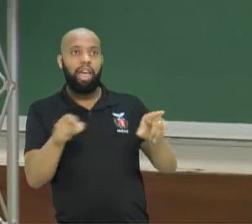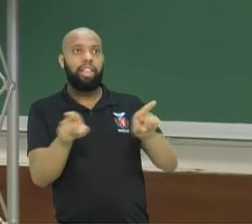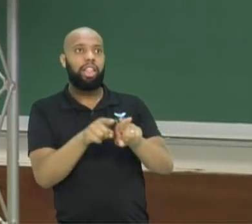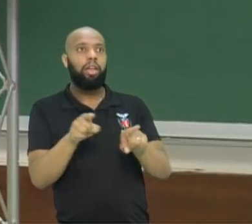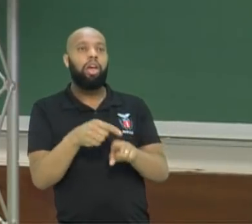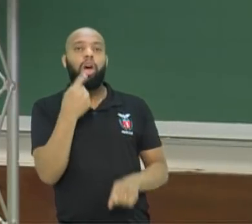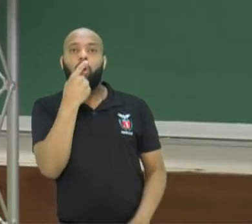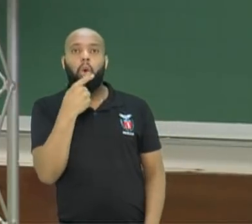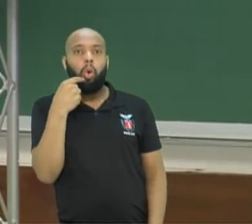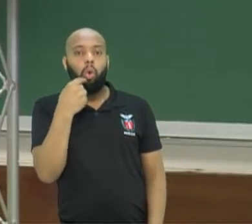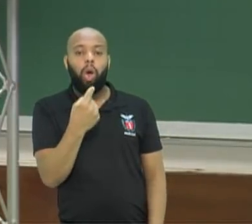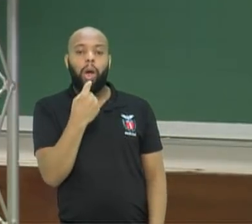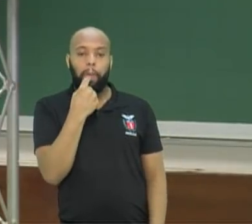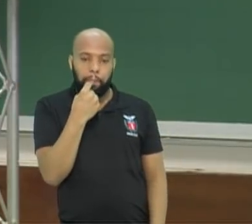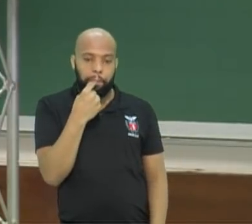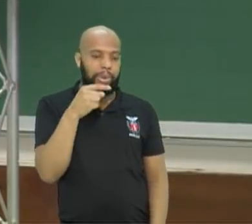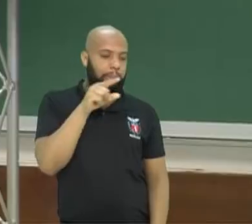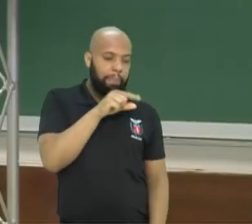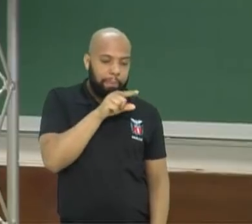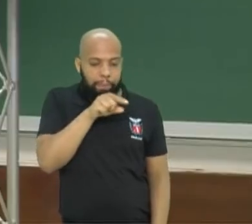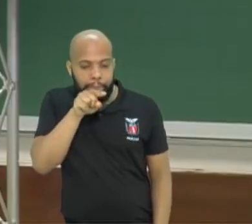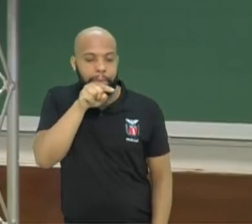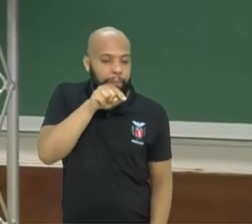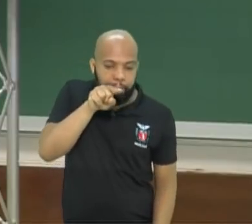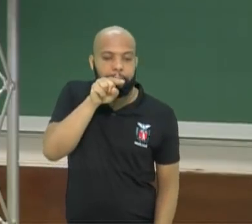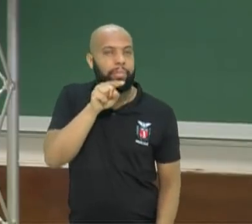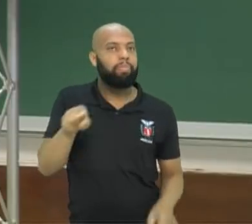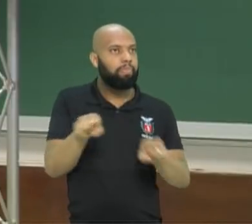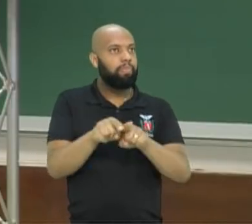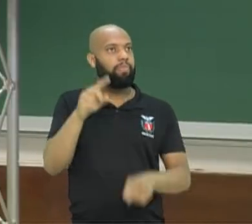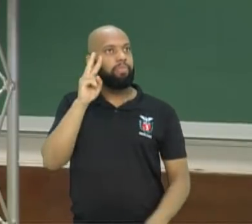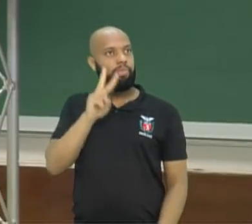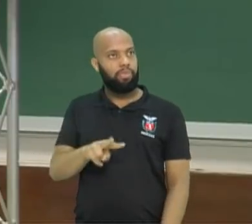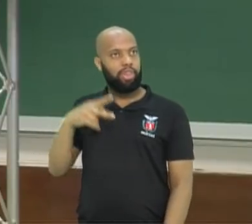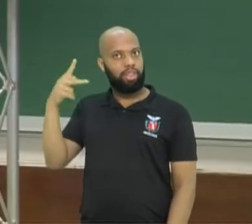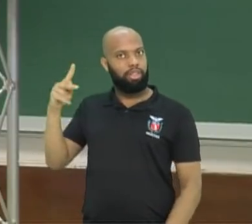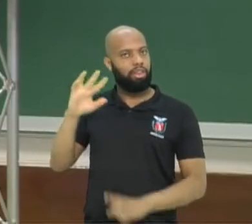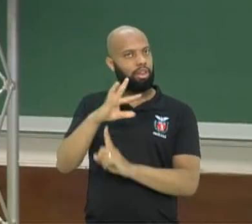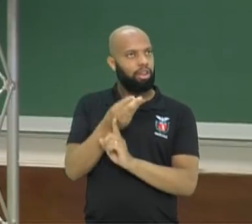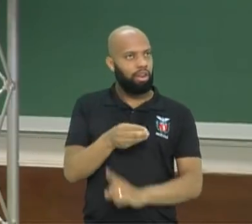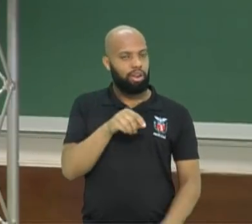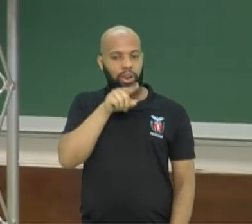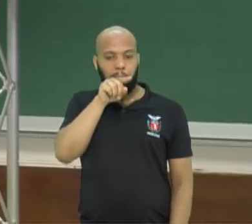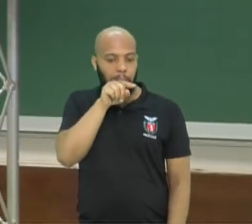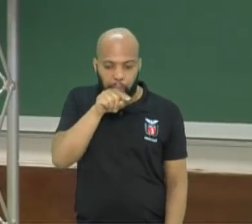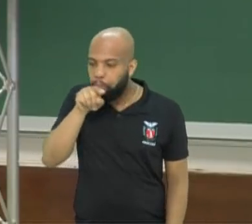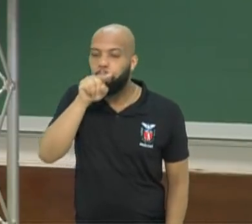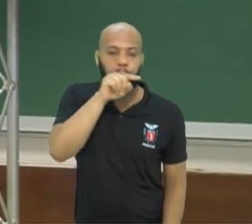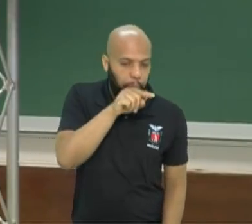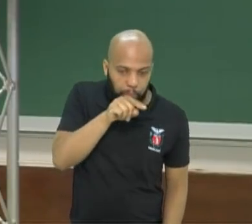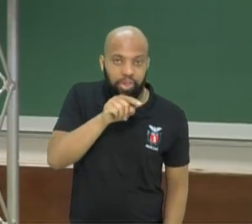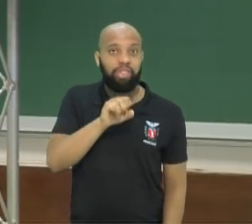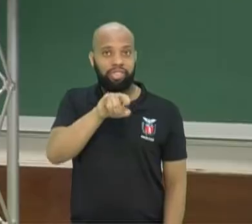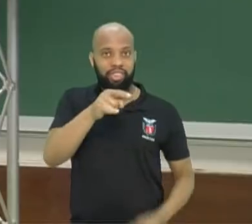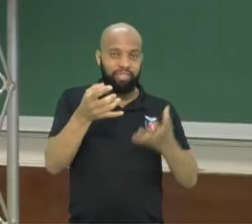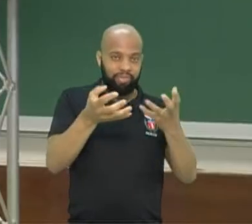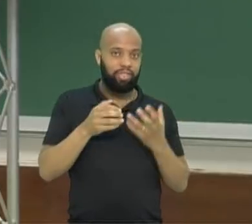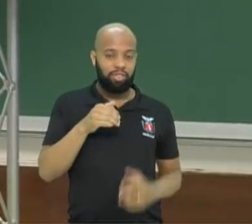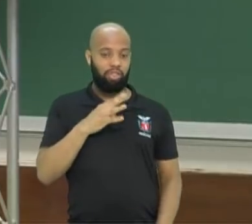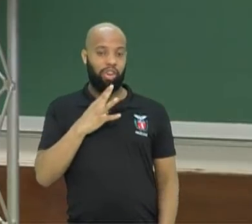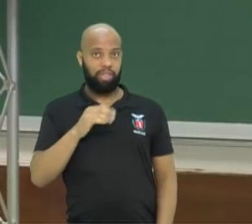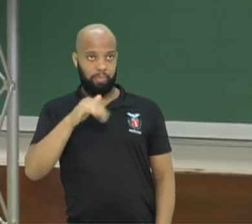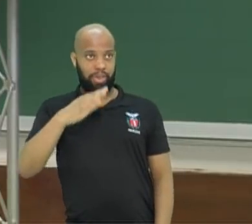boca. Olha que interessante. E olha a obra de arte dela. Se você quiser conhecer um pouquinho mais da vida